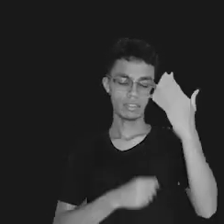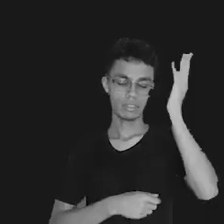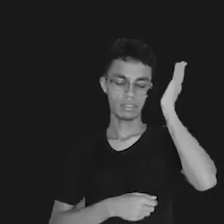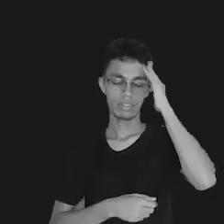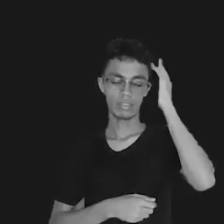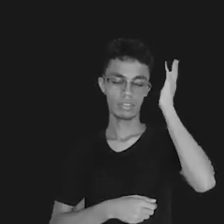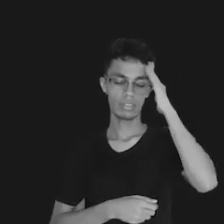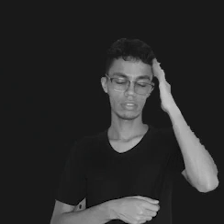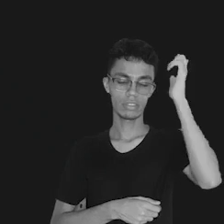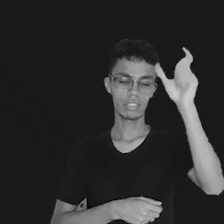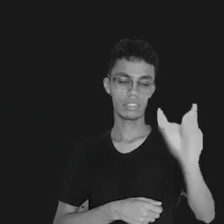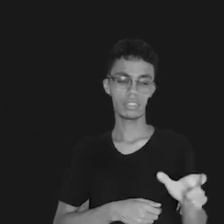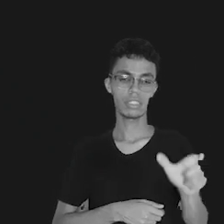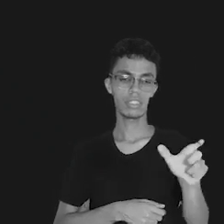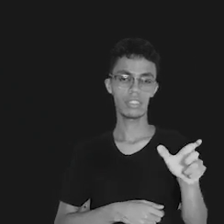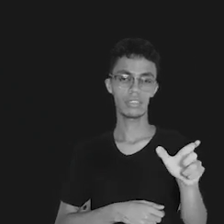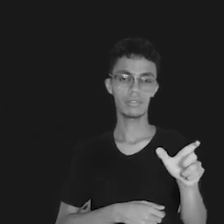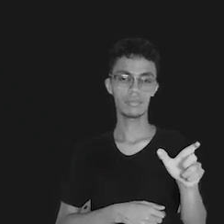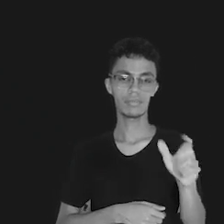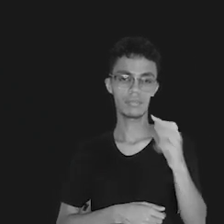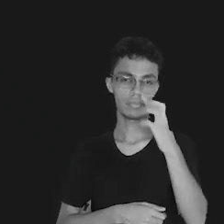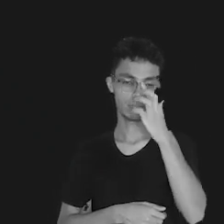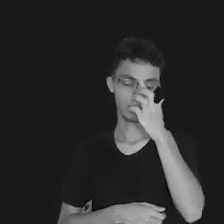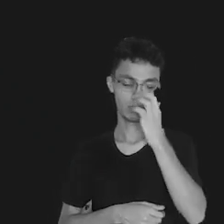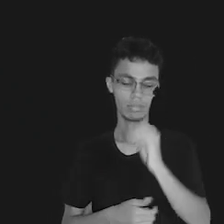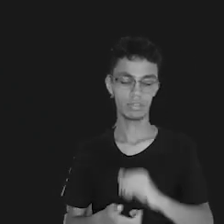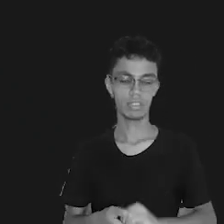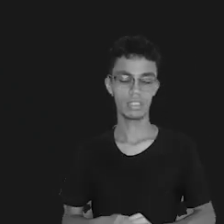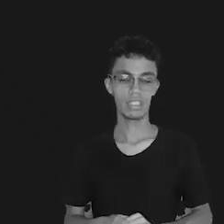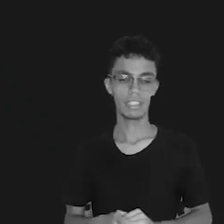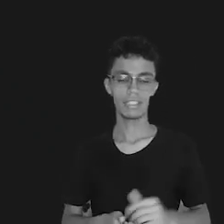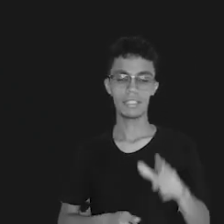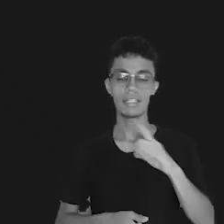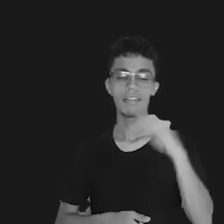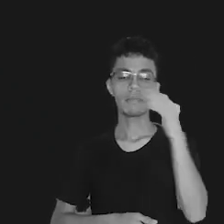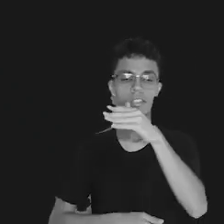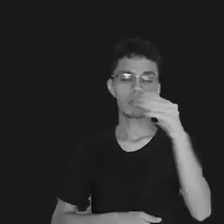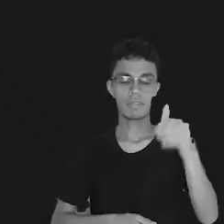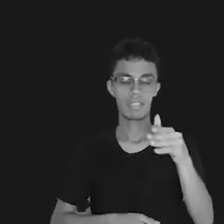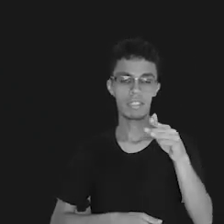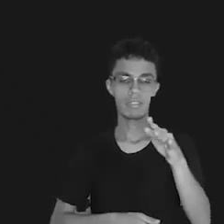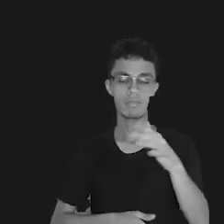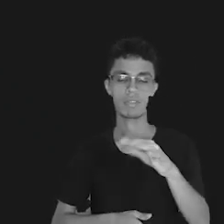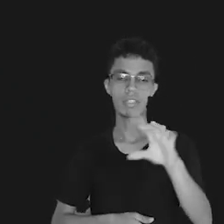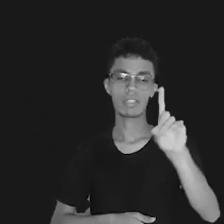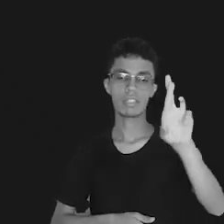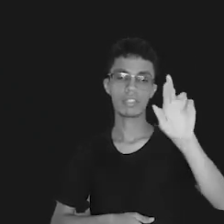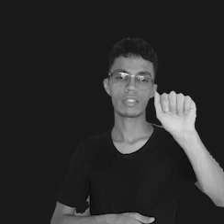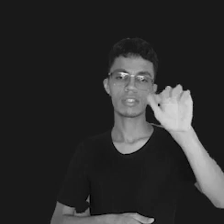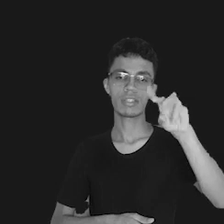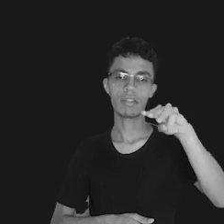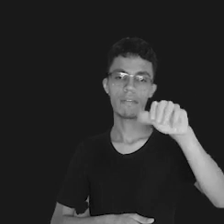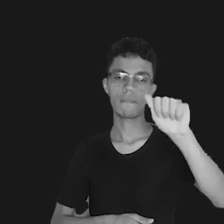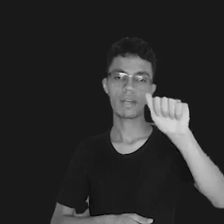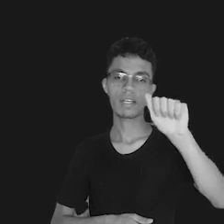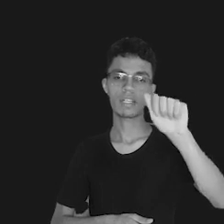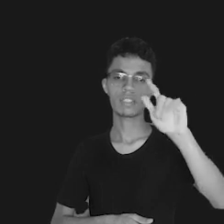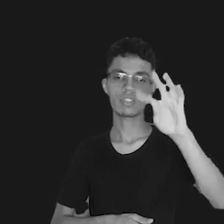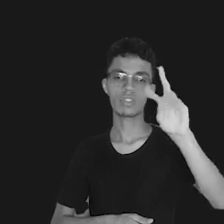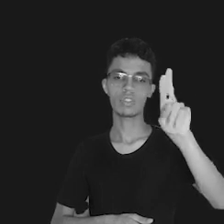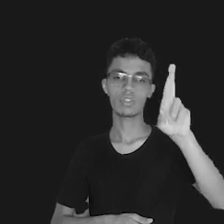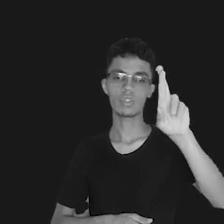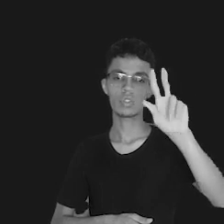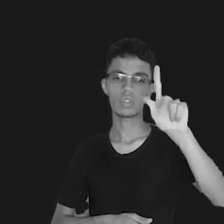saber que ela é, teve essa participação efetiva, que ela é uma dramaturga, isso é